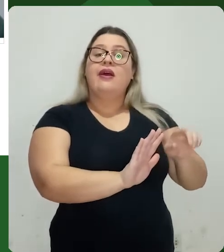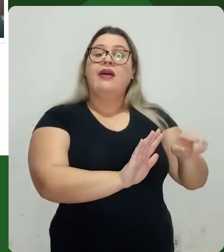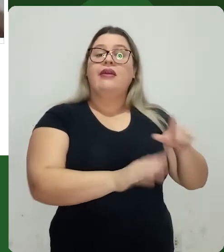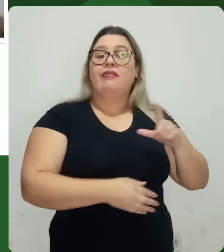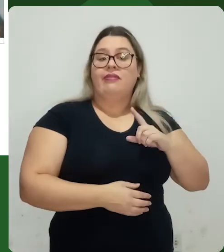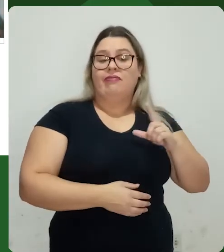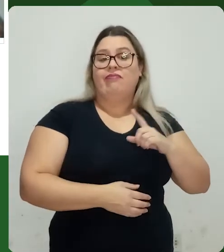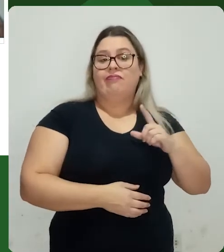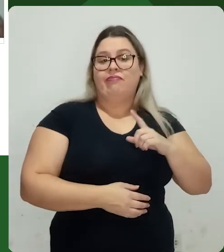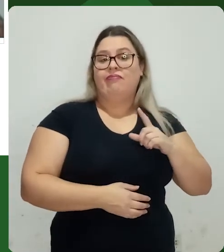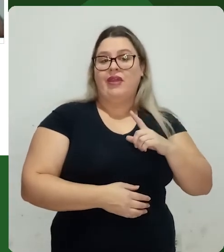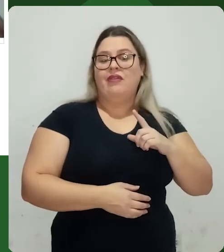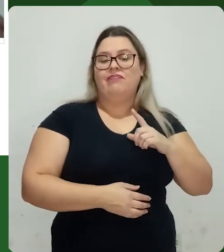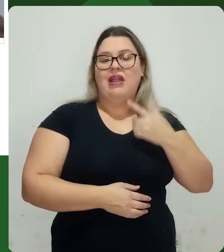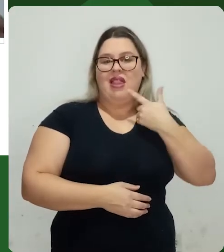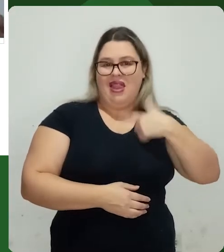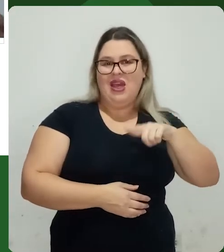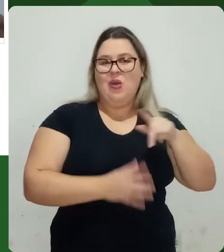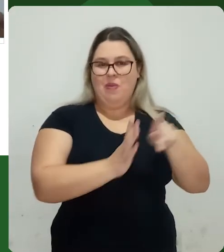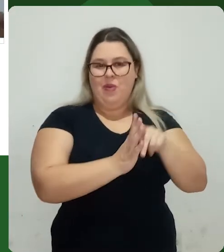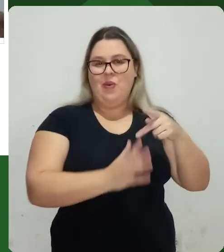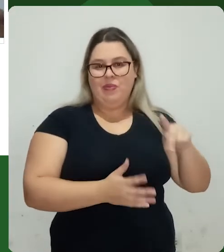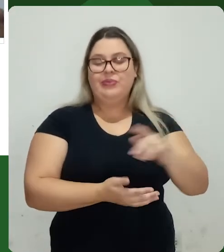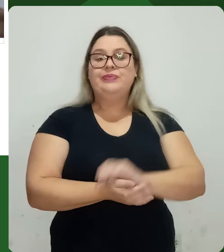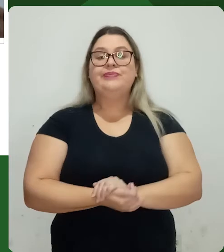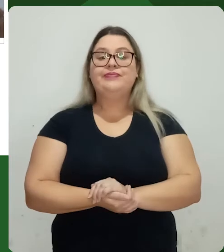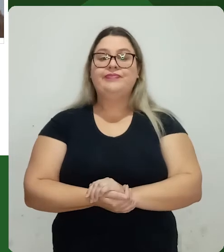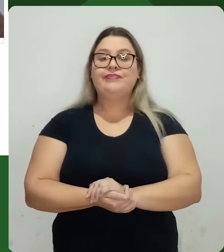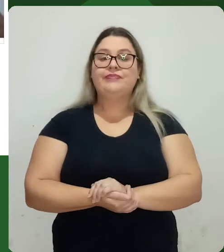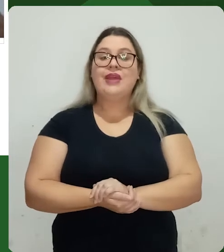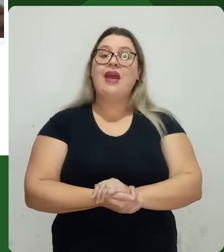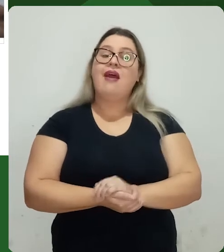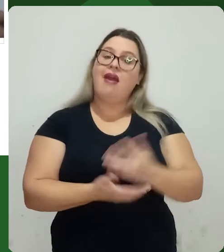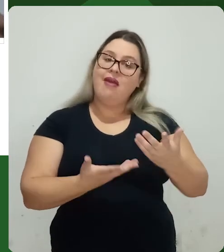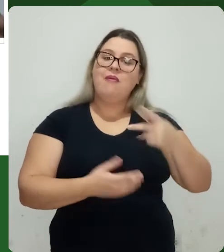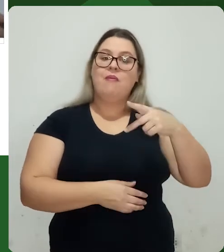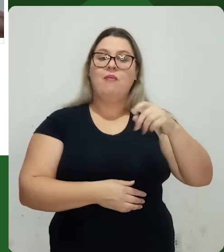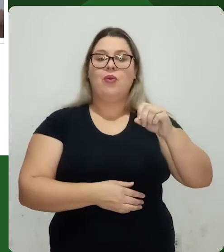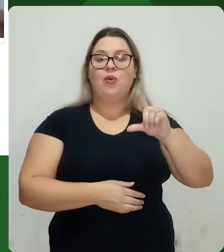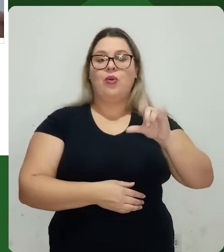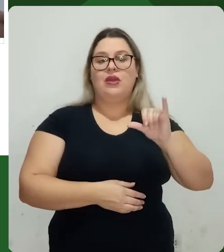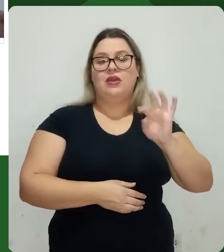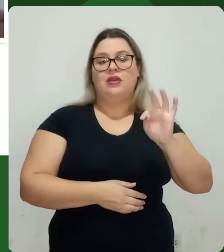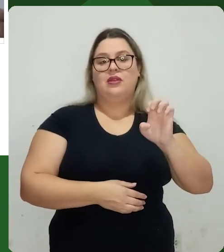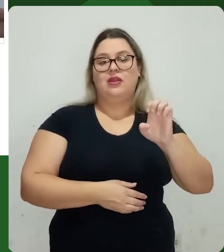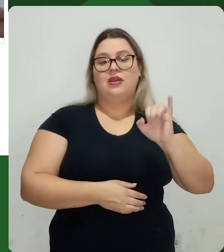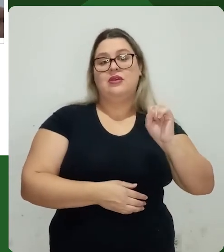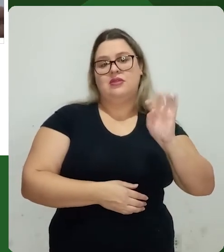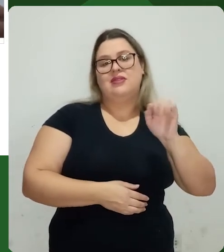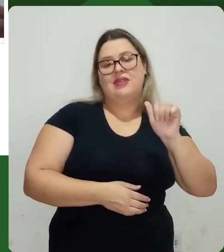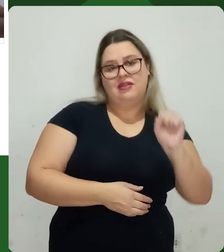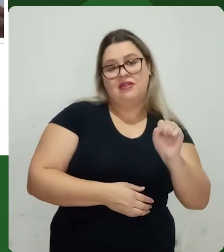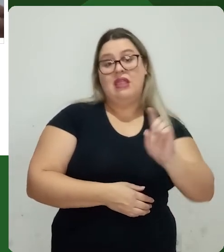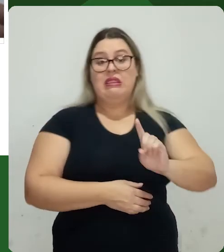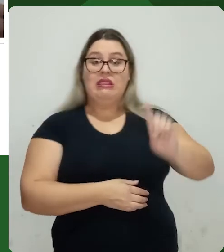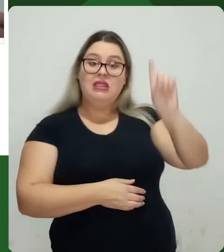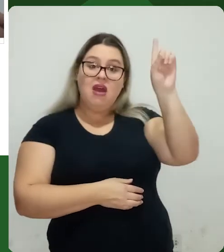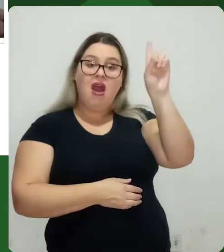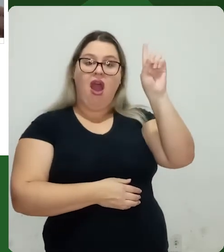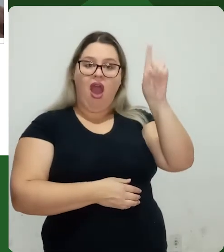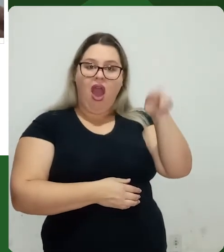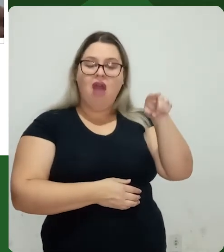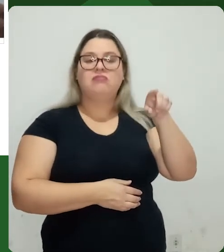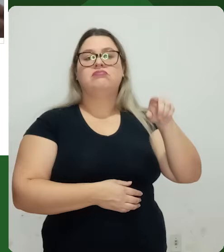são ligados ao tronco tupi do idioma. Então, eles eram politeístas. Para eles,